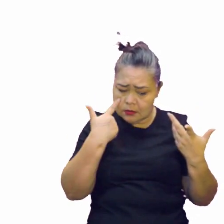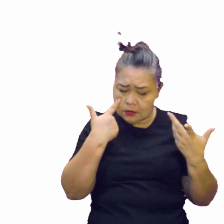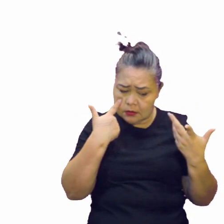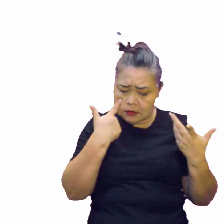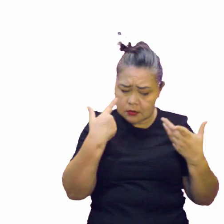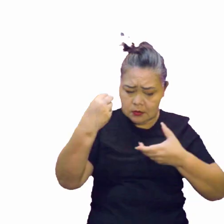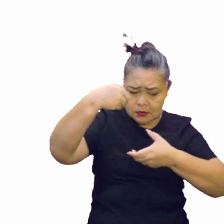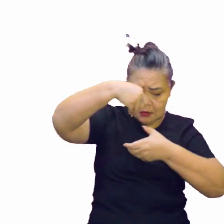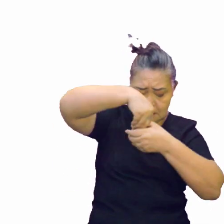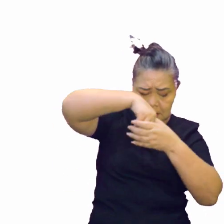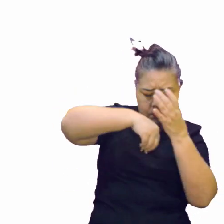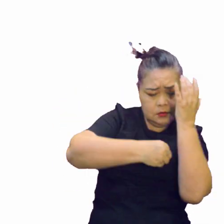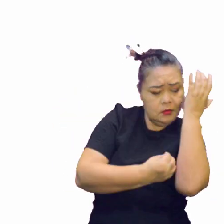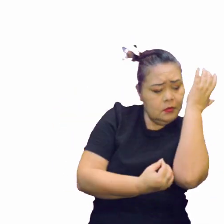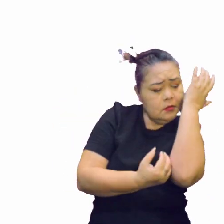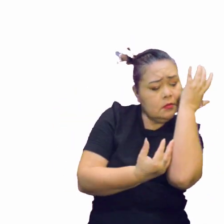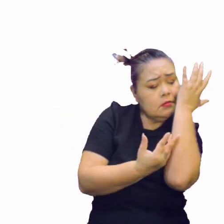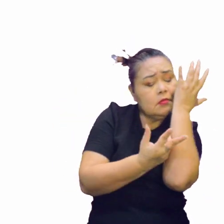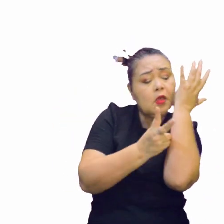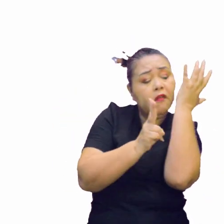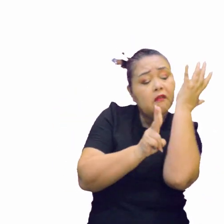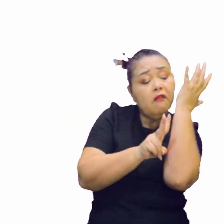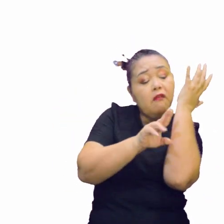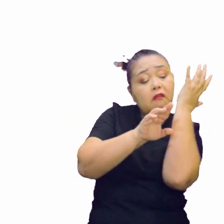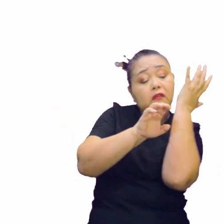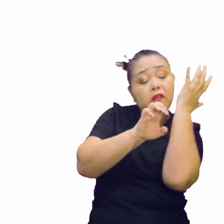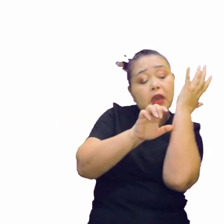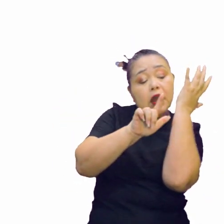fisiológicas do vegetal em questão.